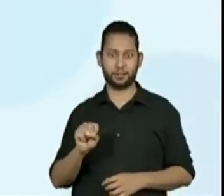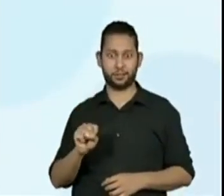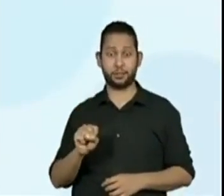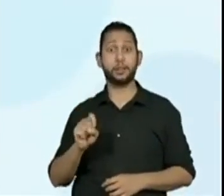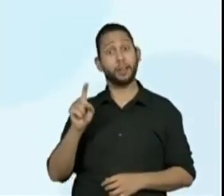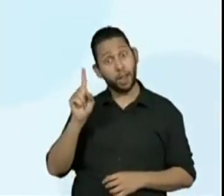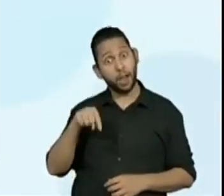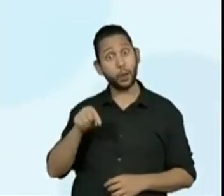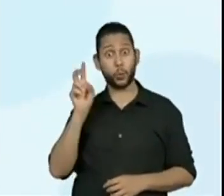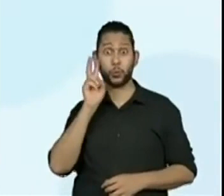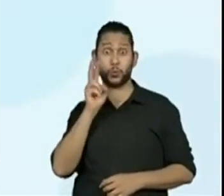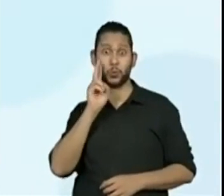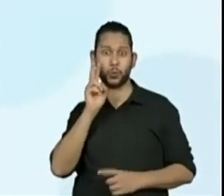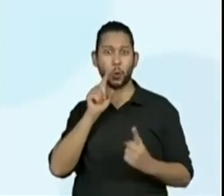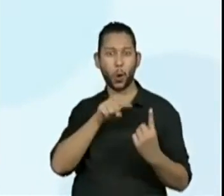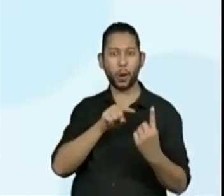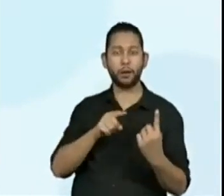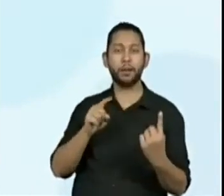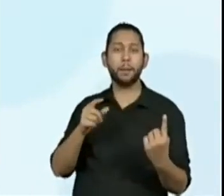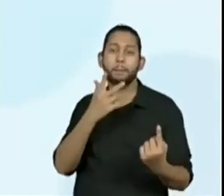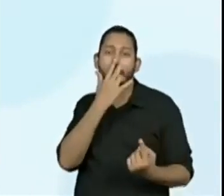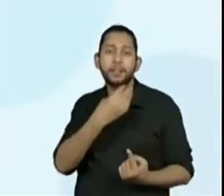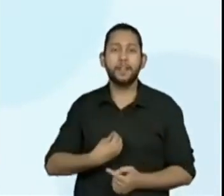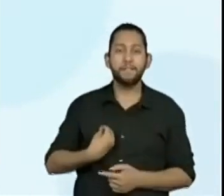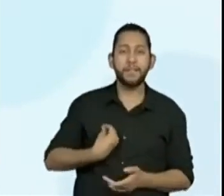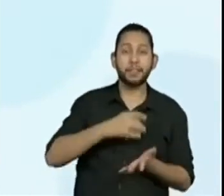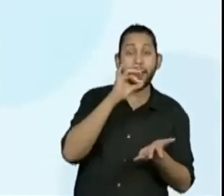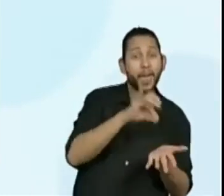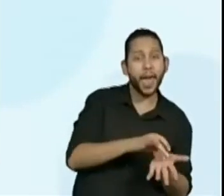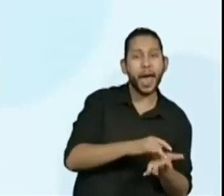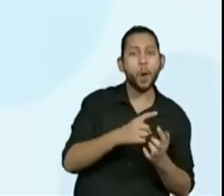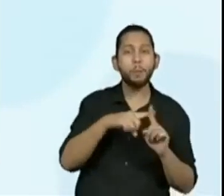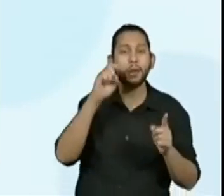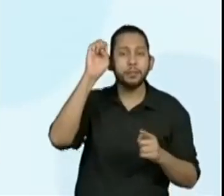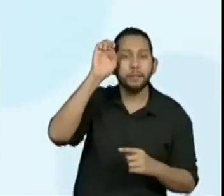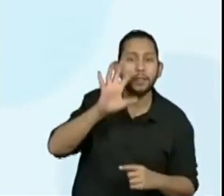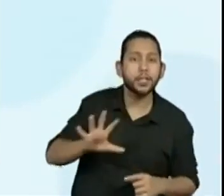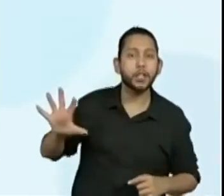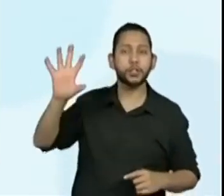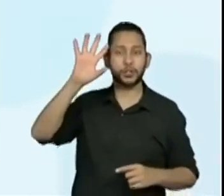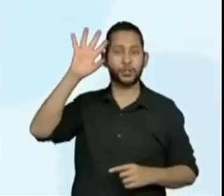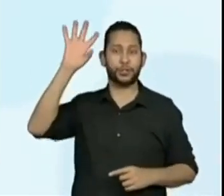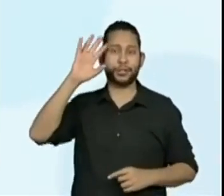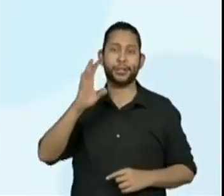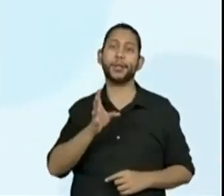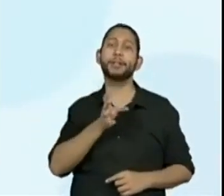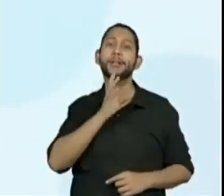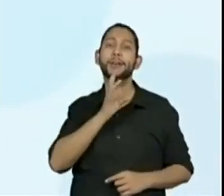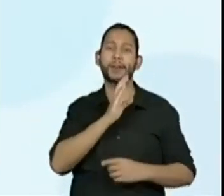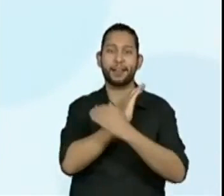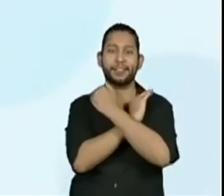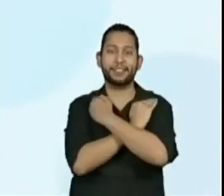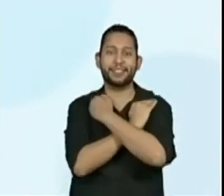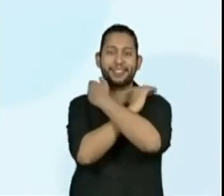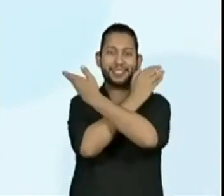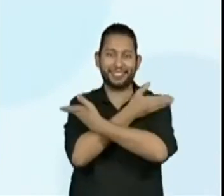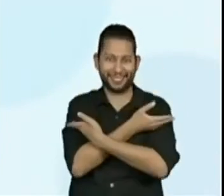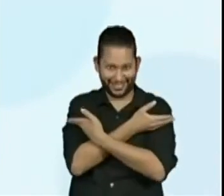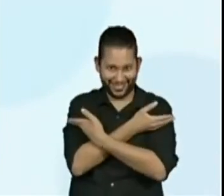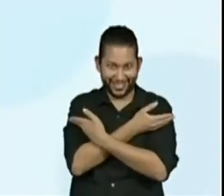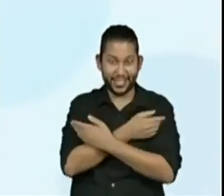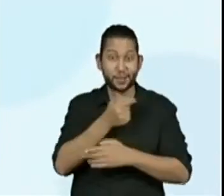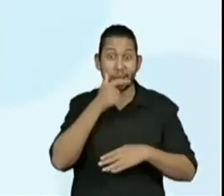narram histórias que misturam realidade e fantasia, tais como Cinderela e a Bela